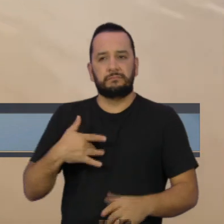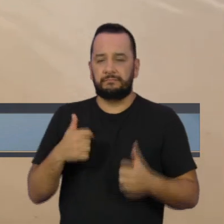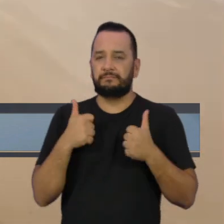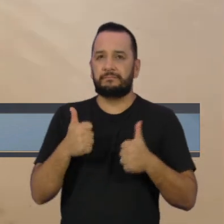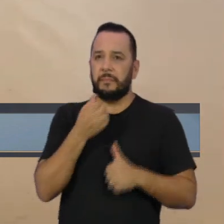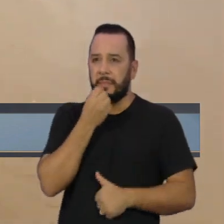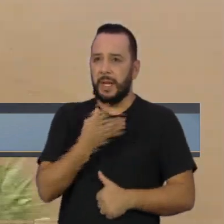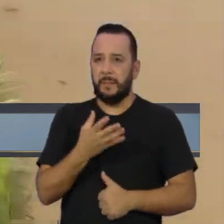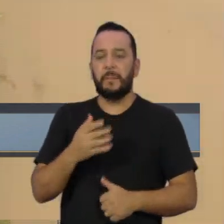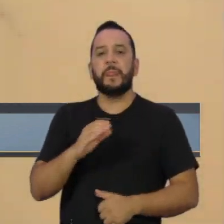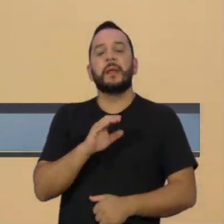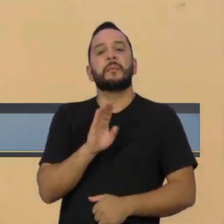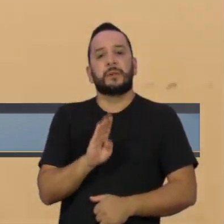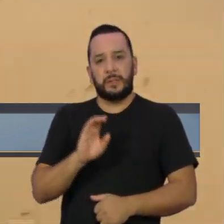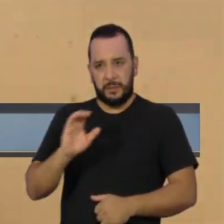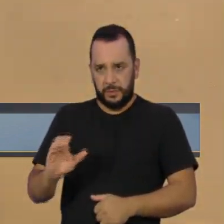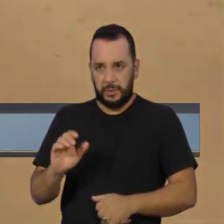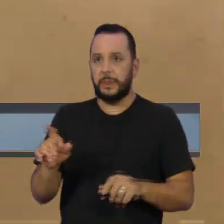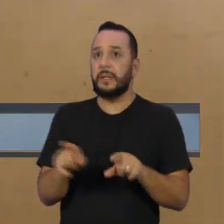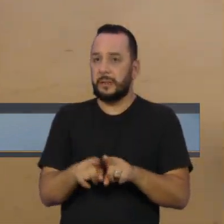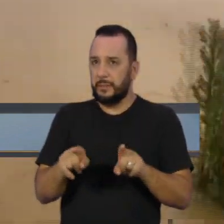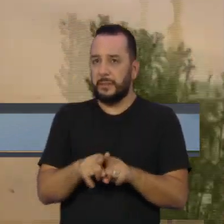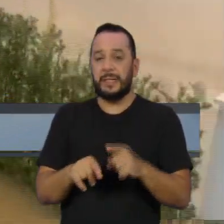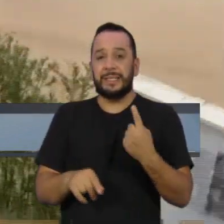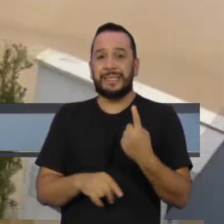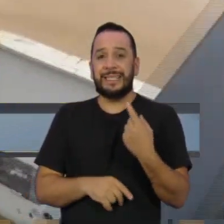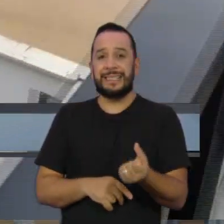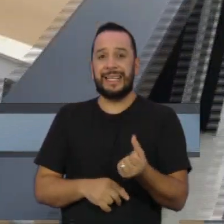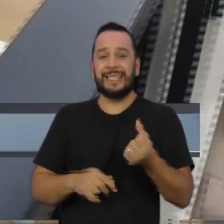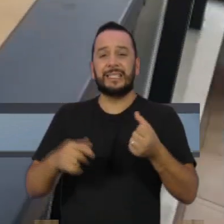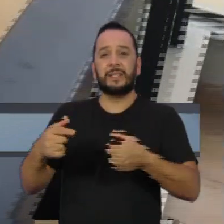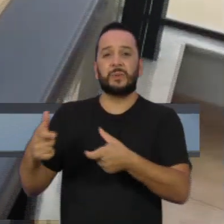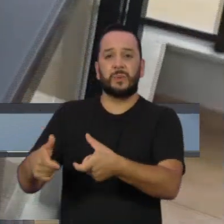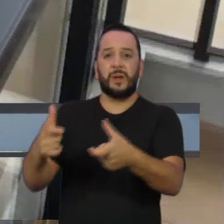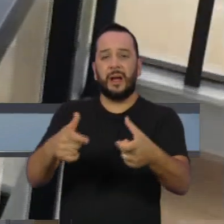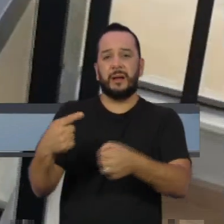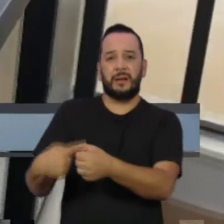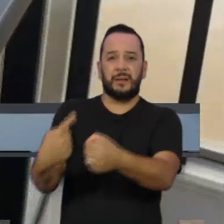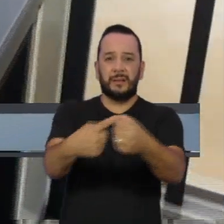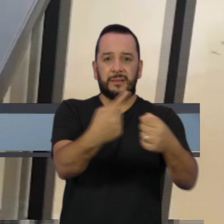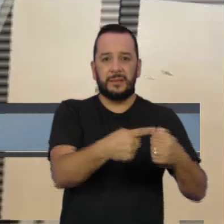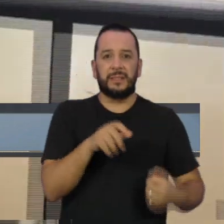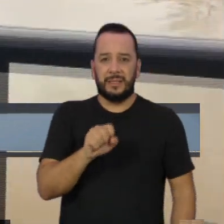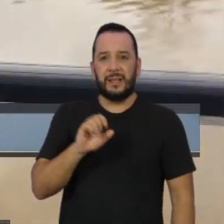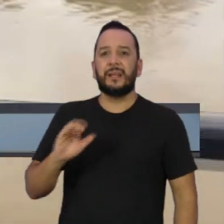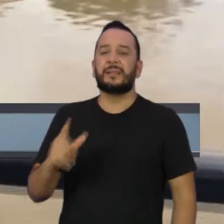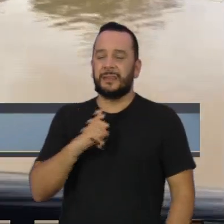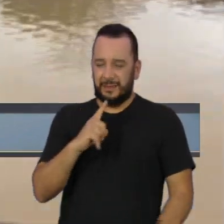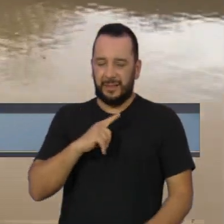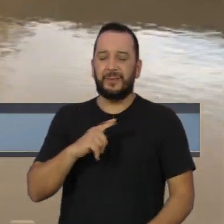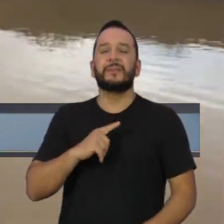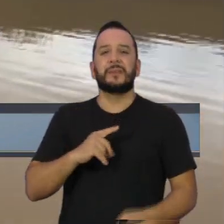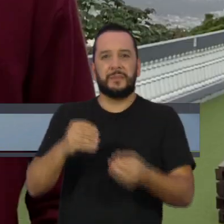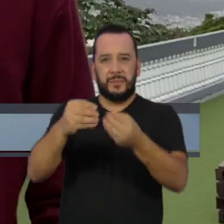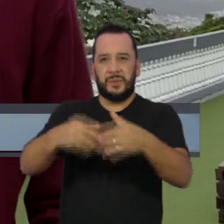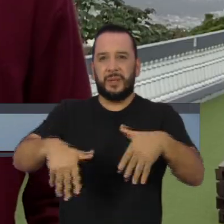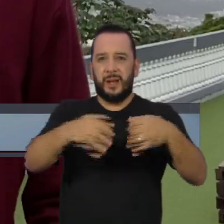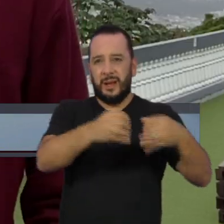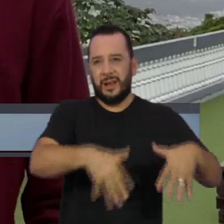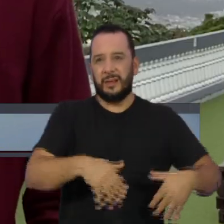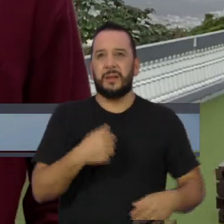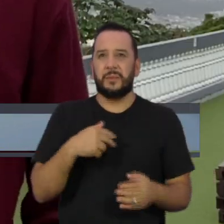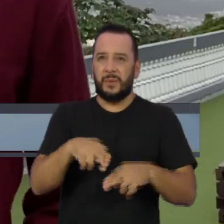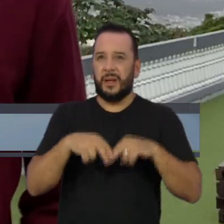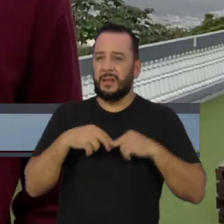além de Camboriú e Canelinha pelo menos outros 16 municípios catarinenses tiveram danos devido ao acumulado de água